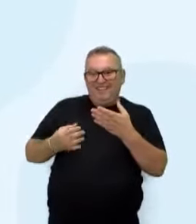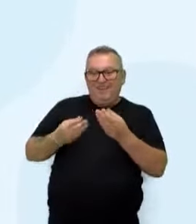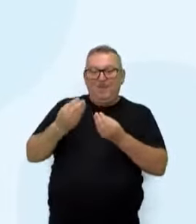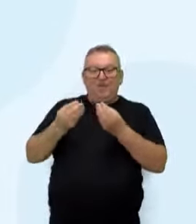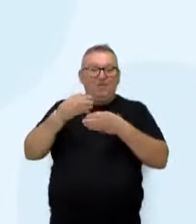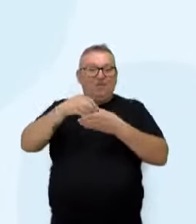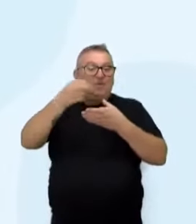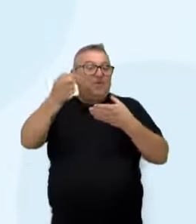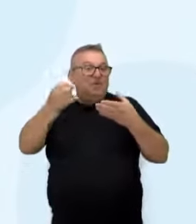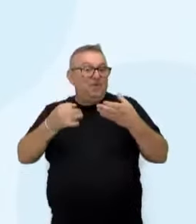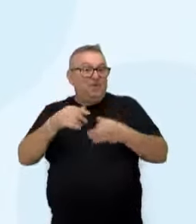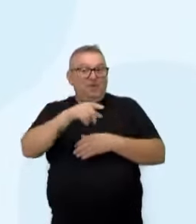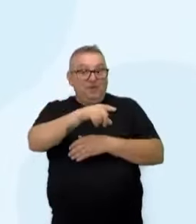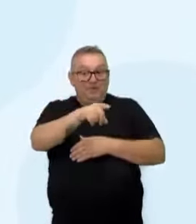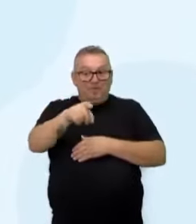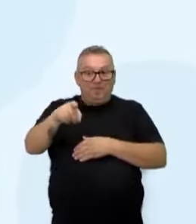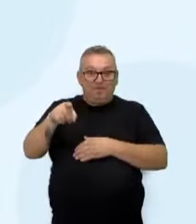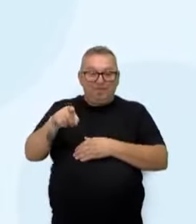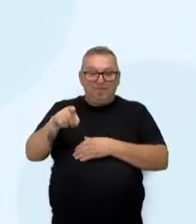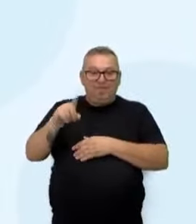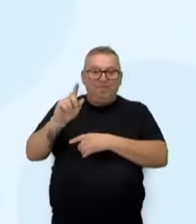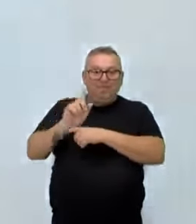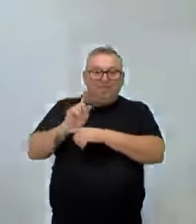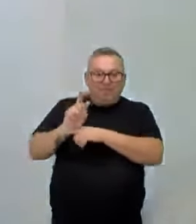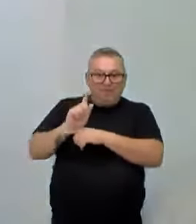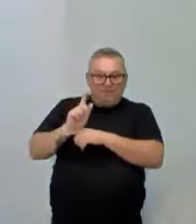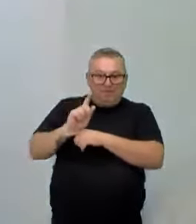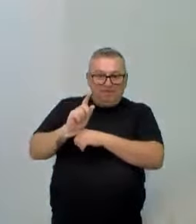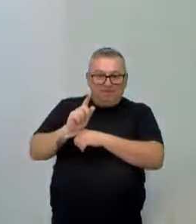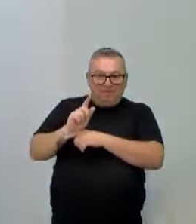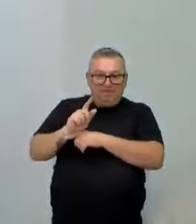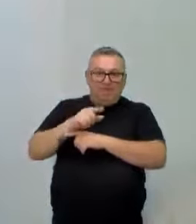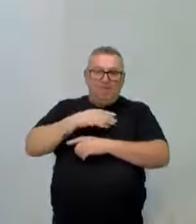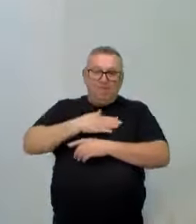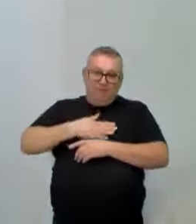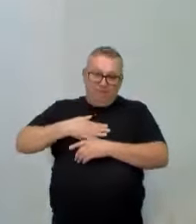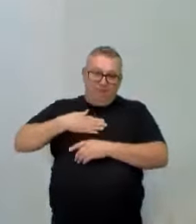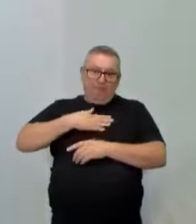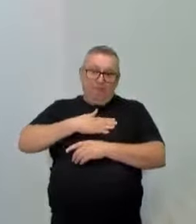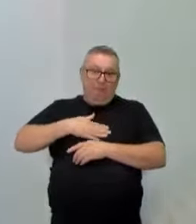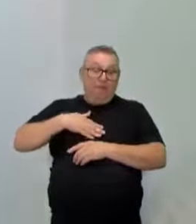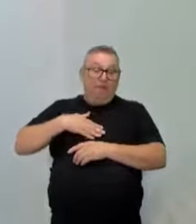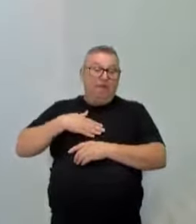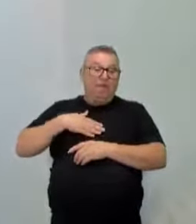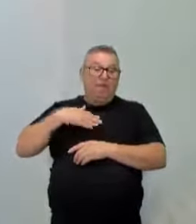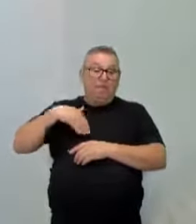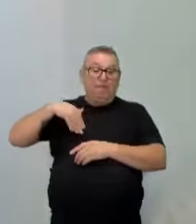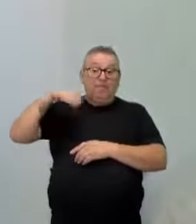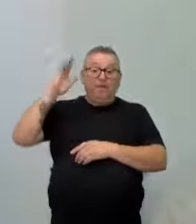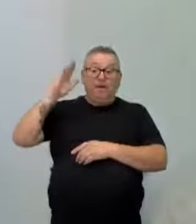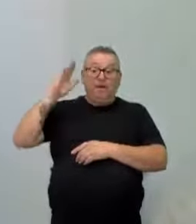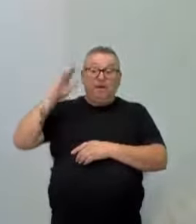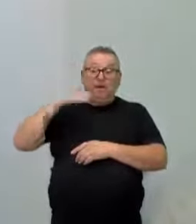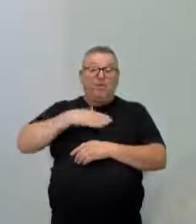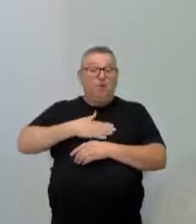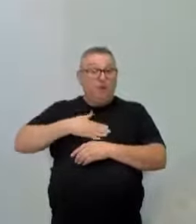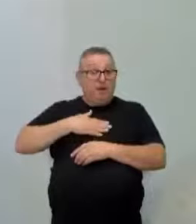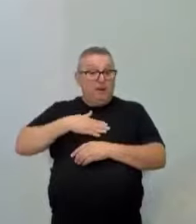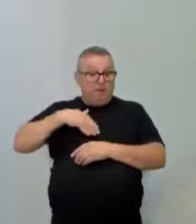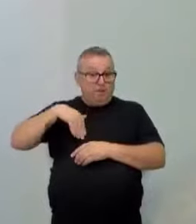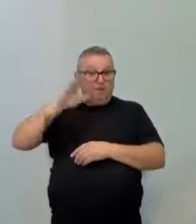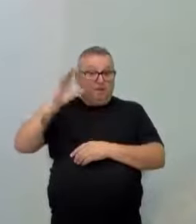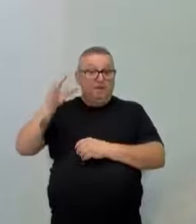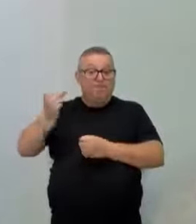os conteúdos que vocês, gestores, né, gostariam de saber mais, gostariam de ter